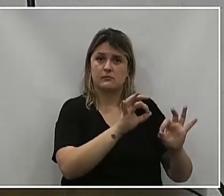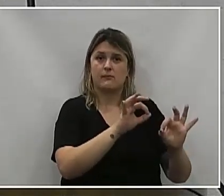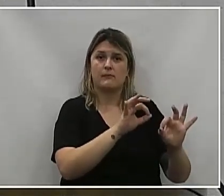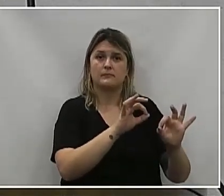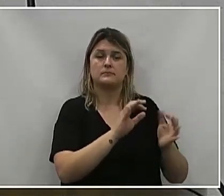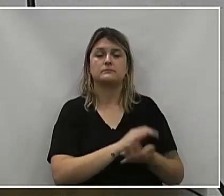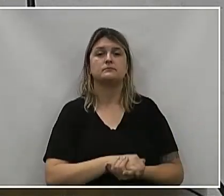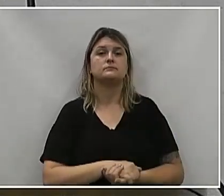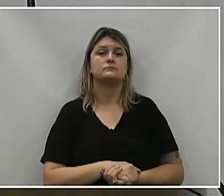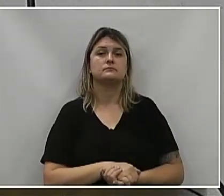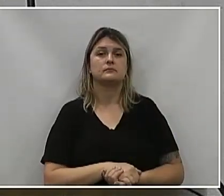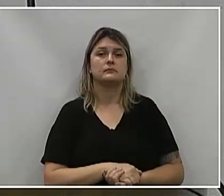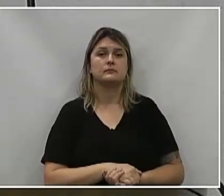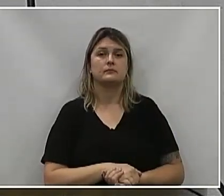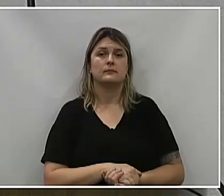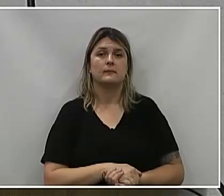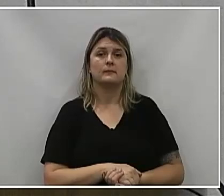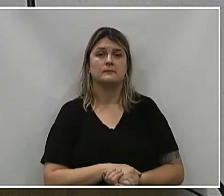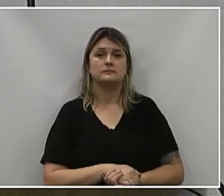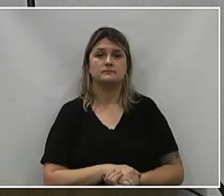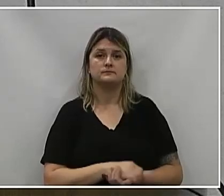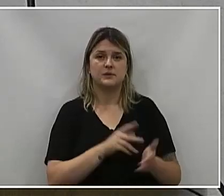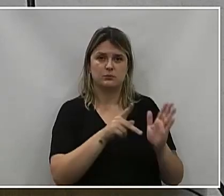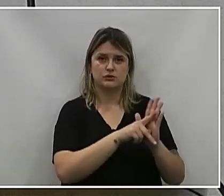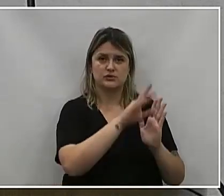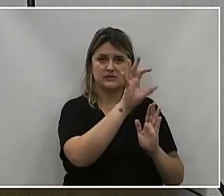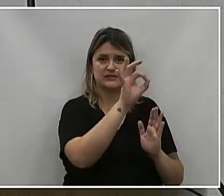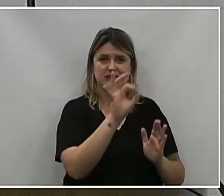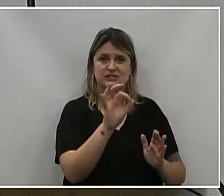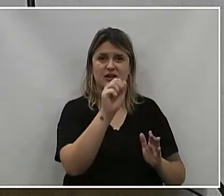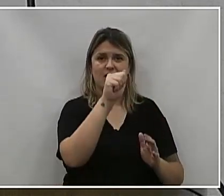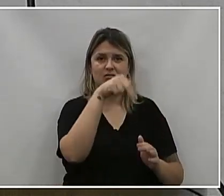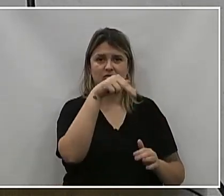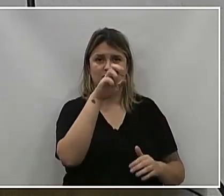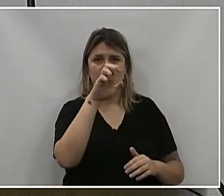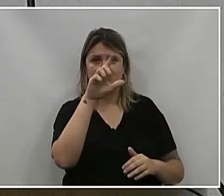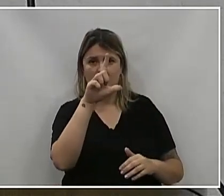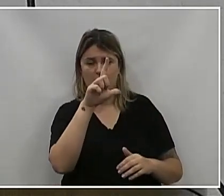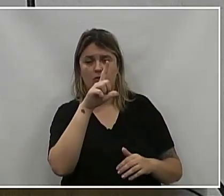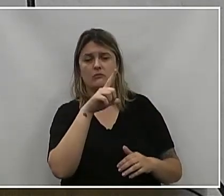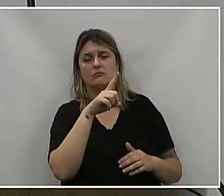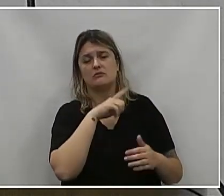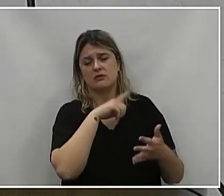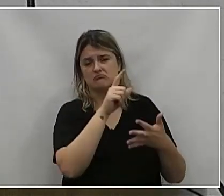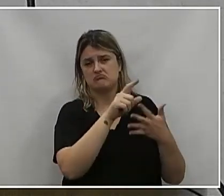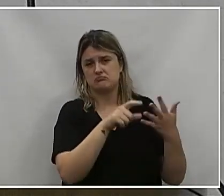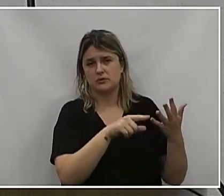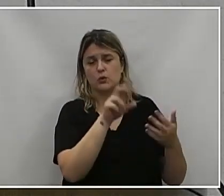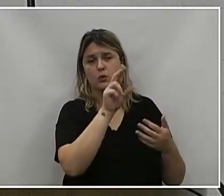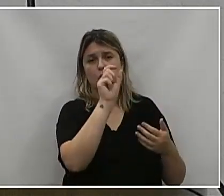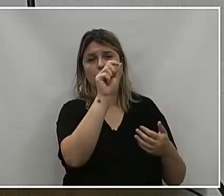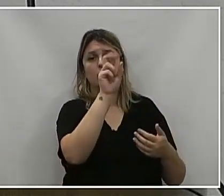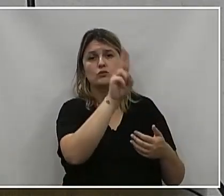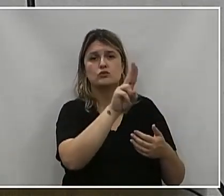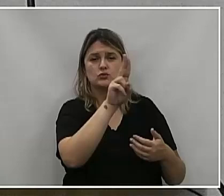uma formulação a partir da própria taxa da ANEEL, enfim, tem alguns pontos que são utilizados